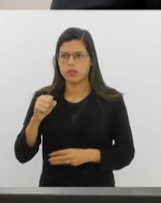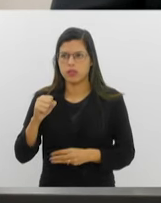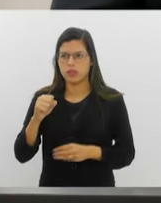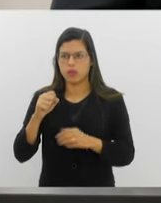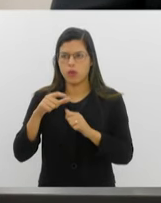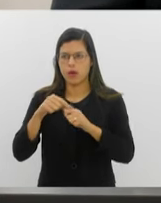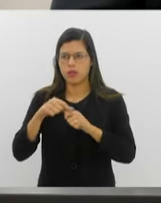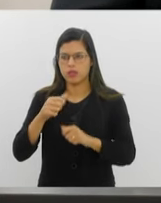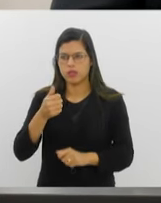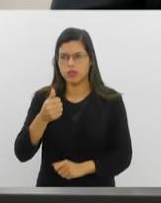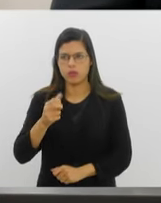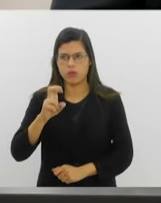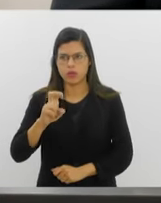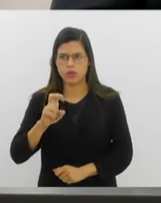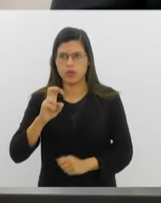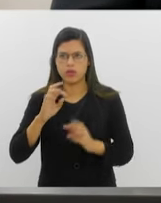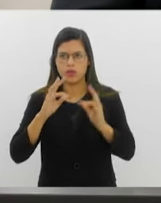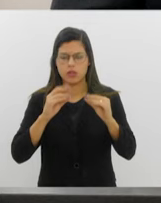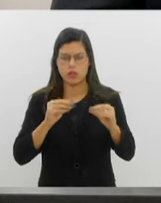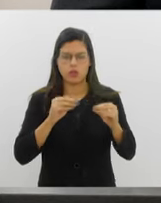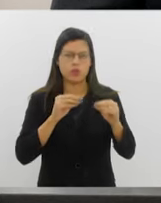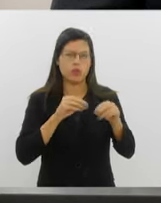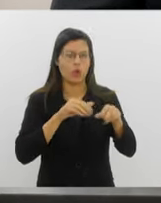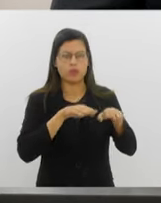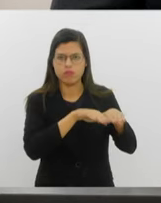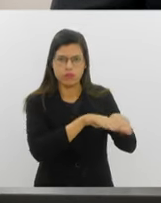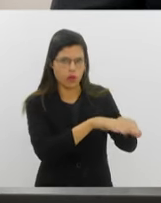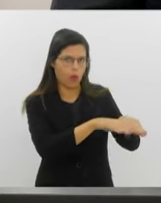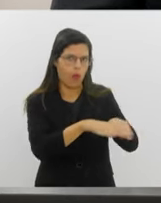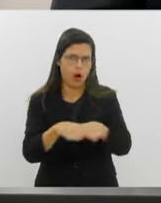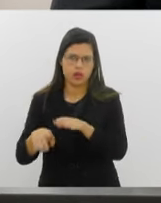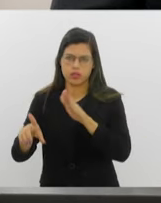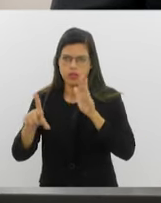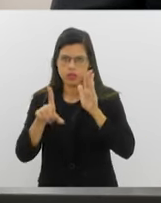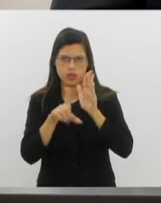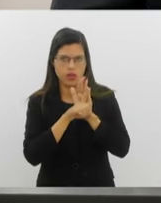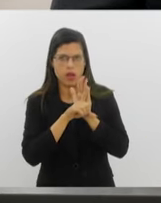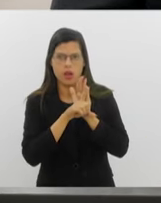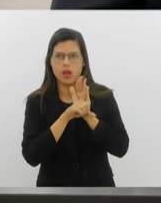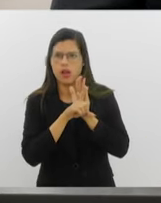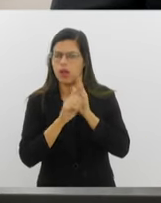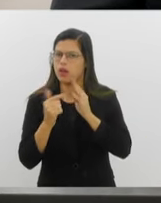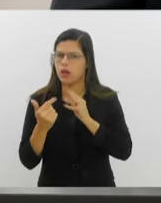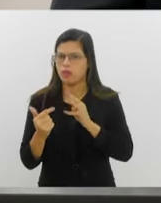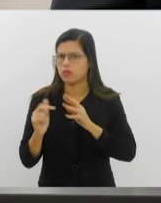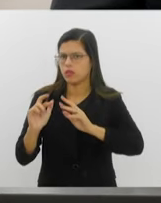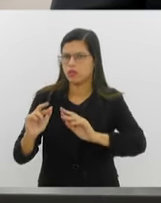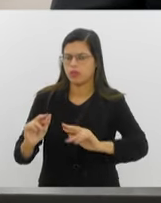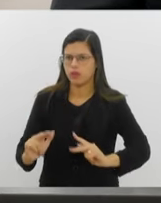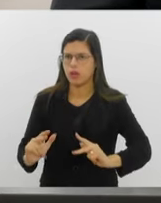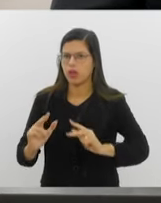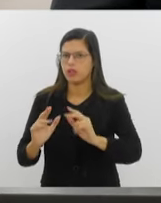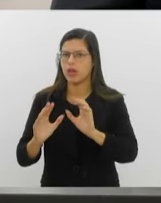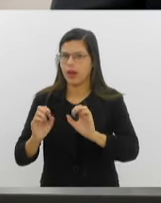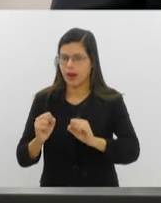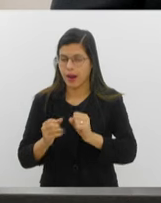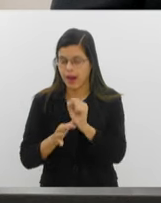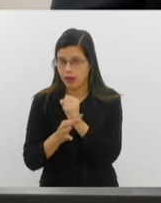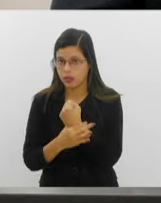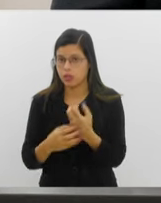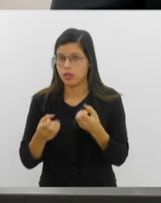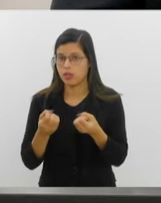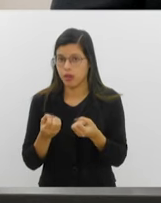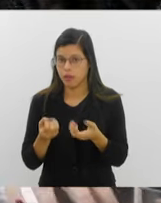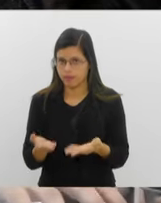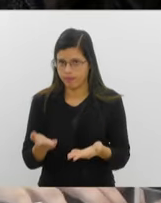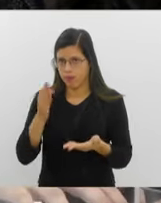todos são iguais da Constituição Federal, que todos são iguais perante a lei, sem distinção de qualquer natureza, garantindo aos brasileiros e aos estrangeiros residentes no